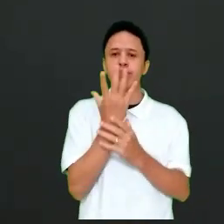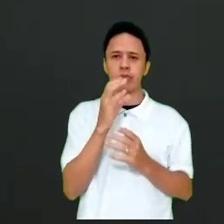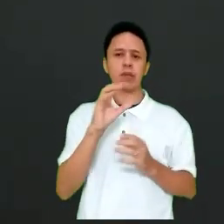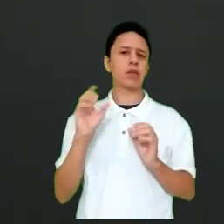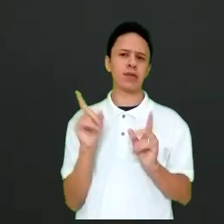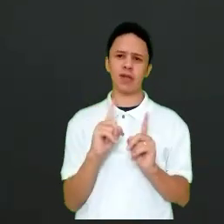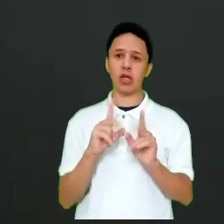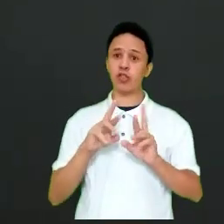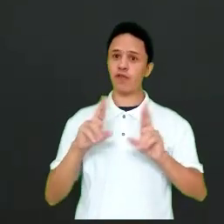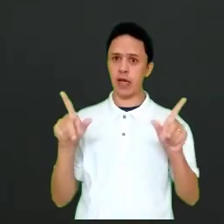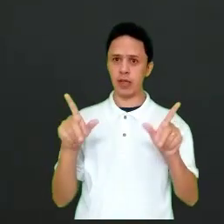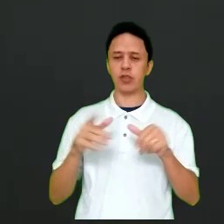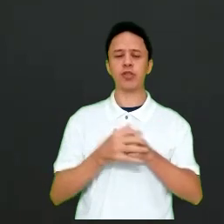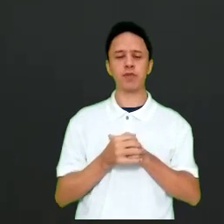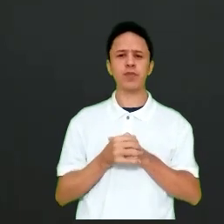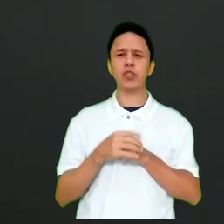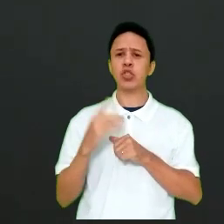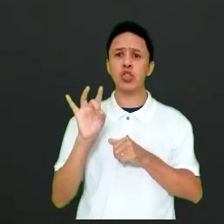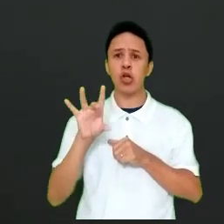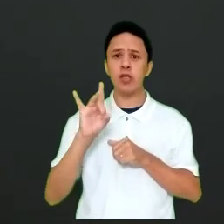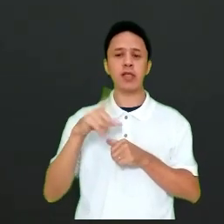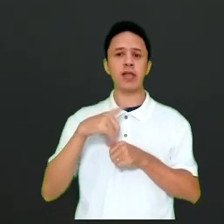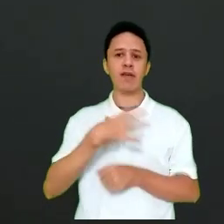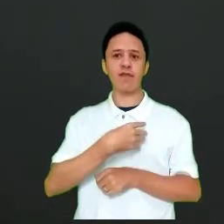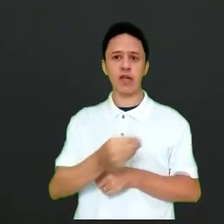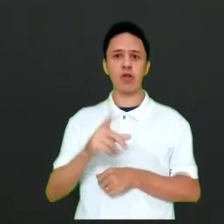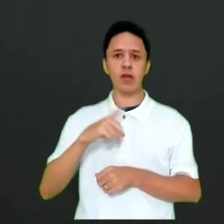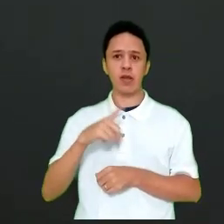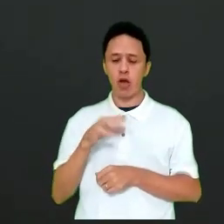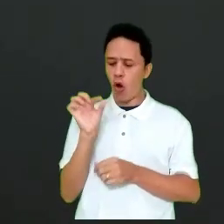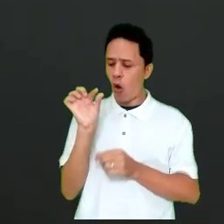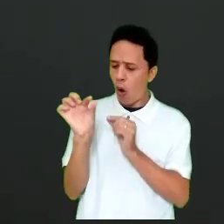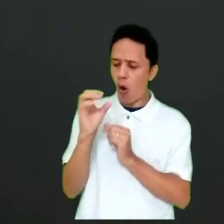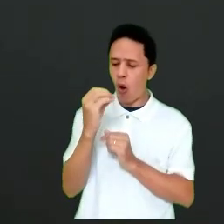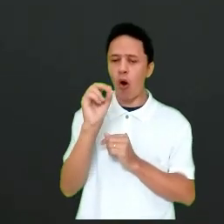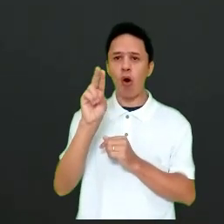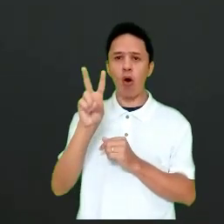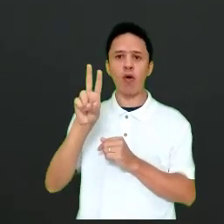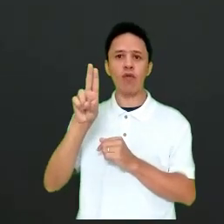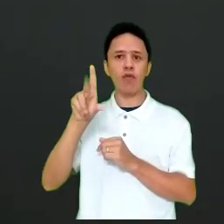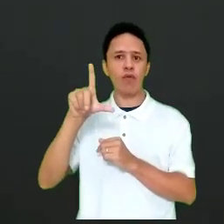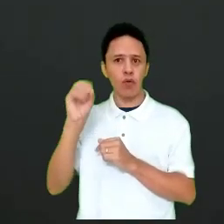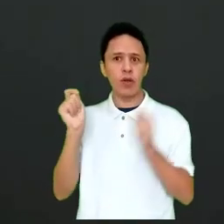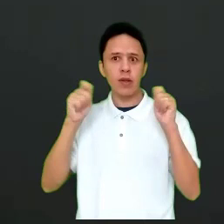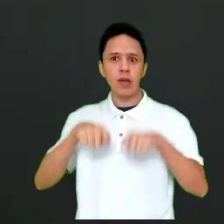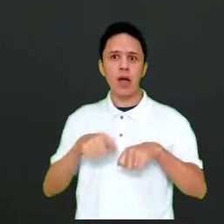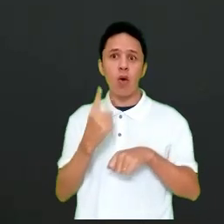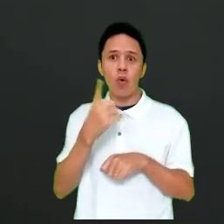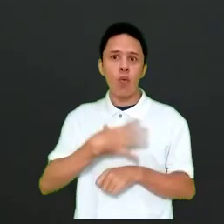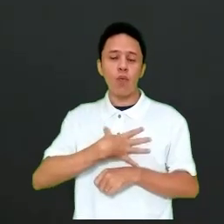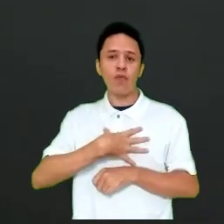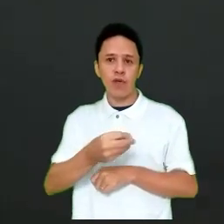A partenogênese, a fêmea sozinha tem seu filho. Ela tem um óvulo e esse óvulo tem a capacidade de gerar